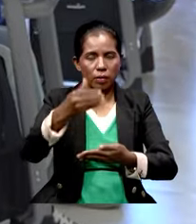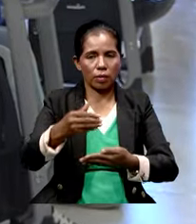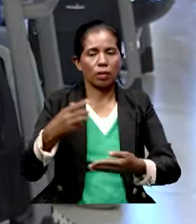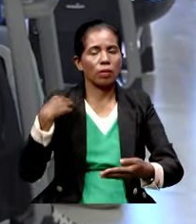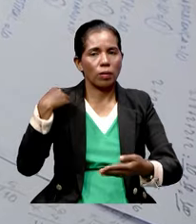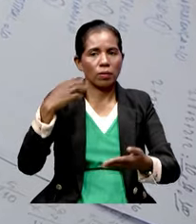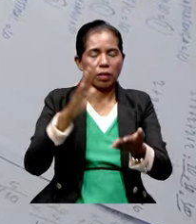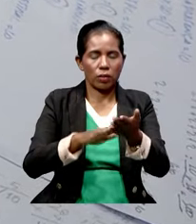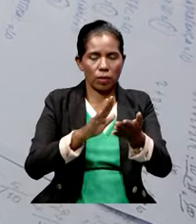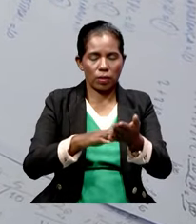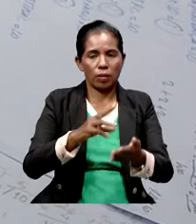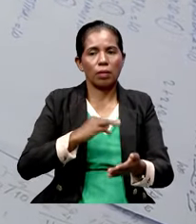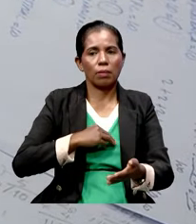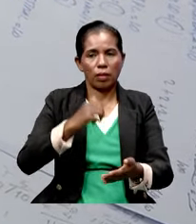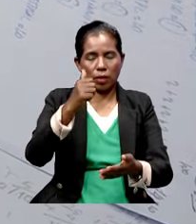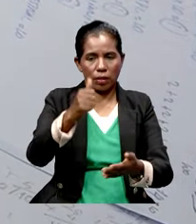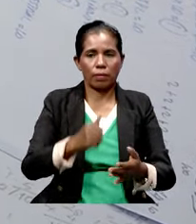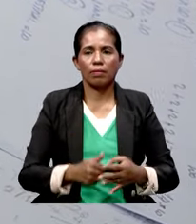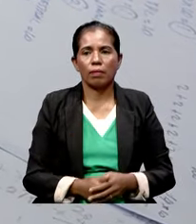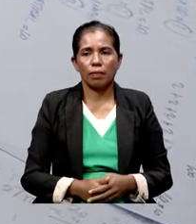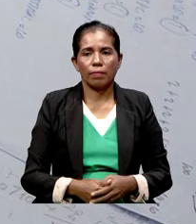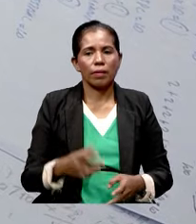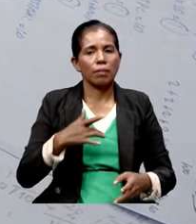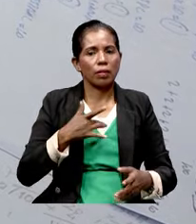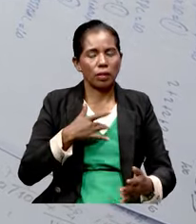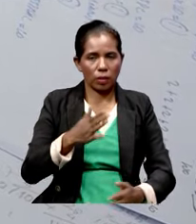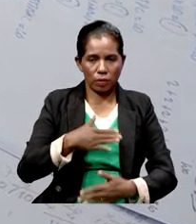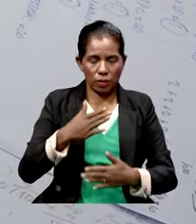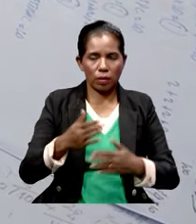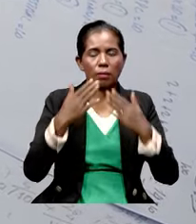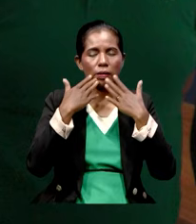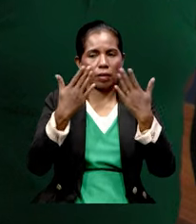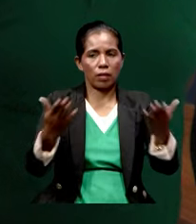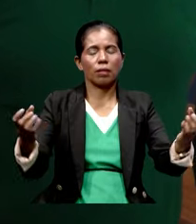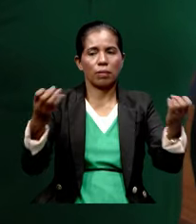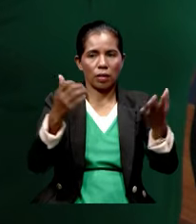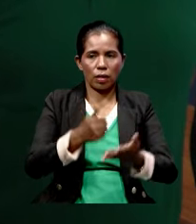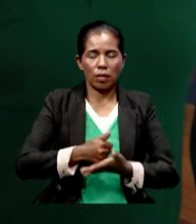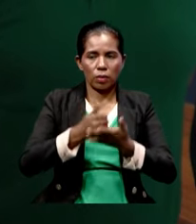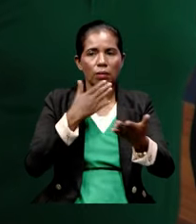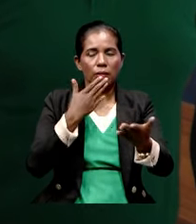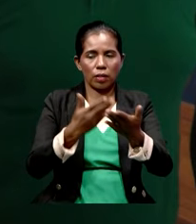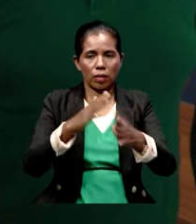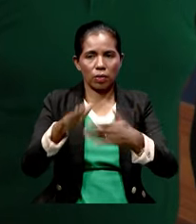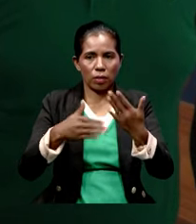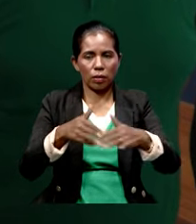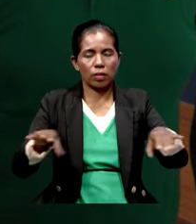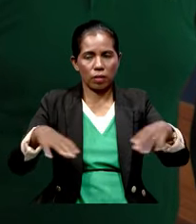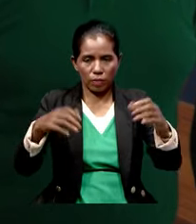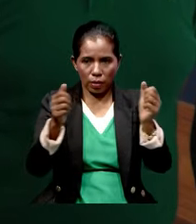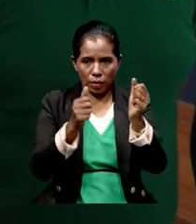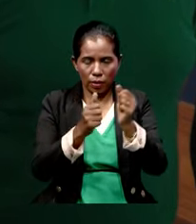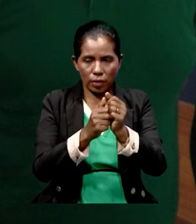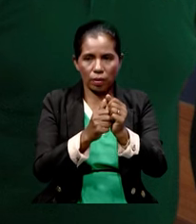da Escola Colégio Maliana. A minha apreciação, um agradecimento, para Tulum, para Diego Toma, que lhe cooperação no BN